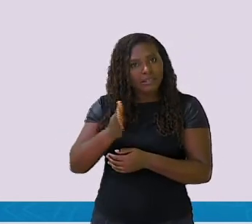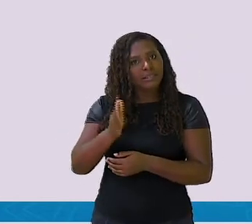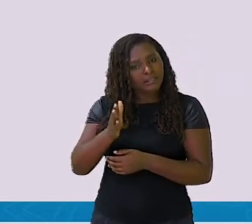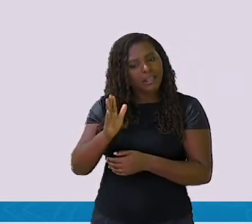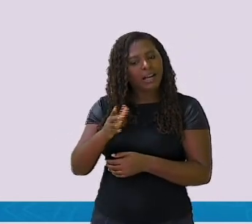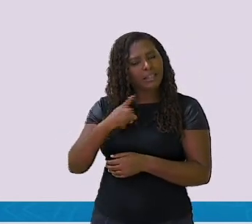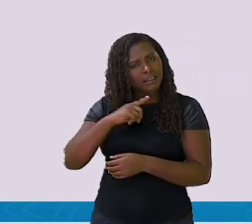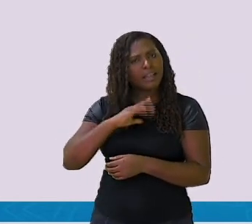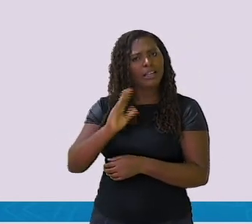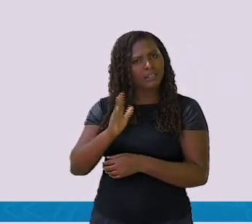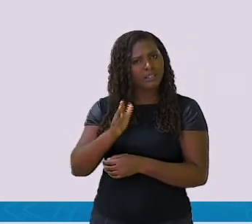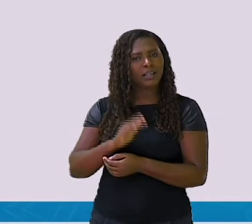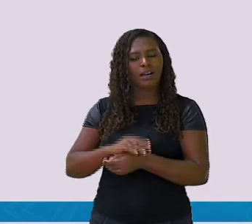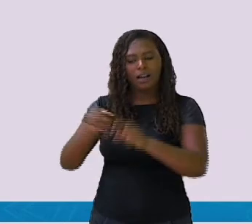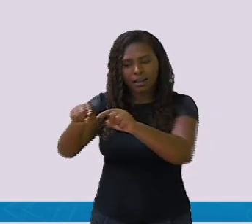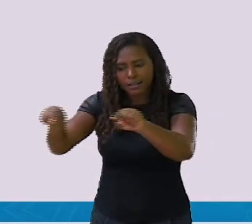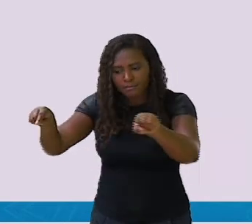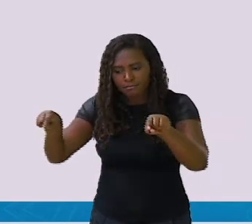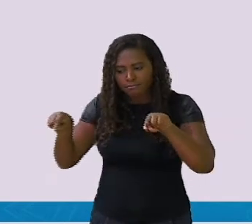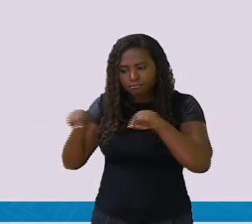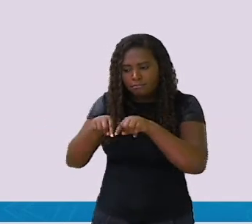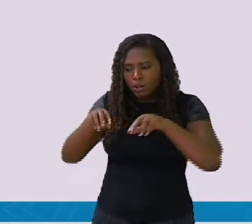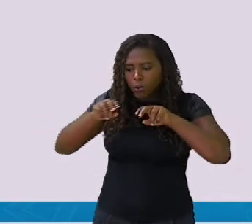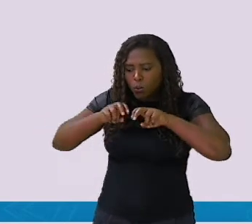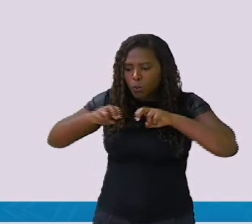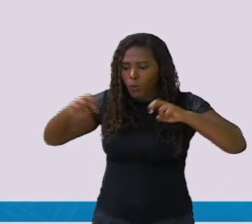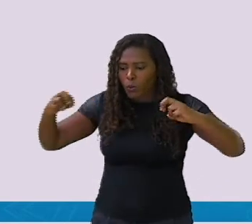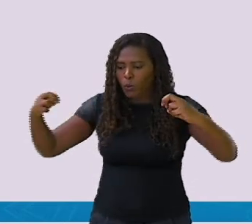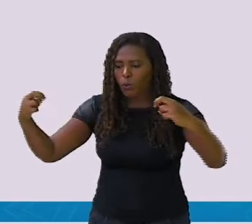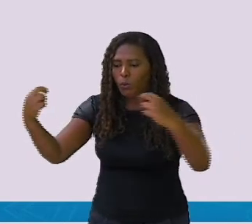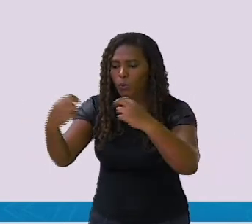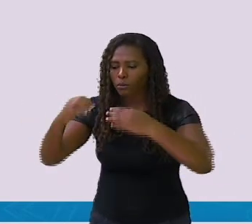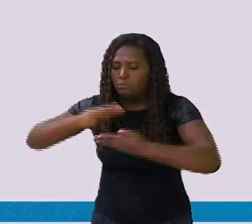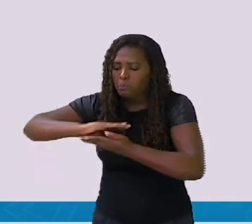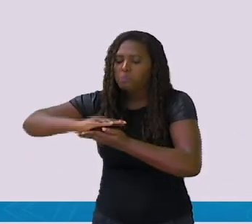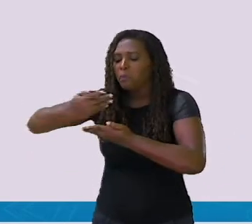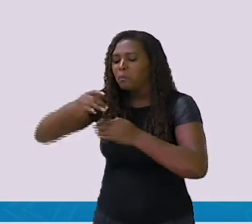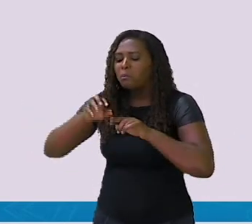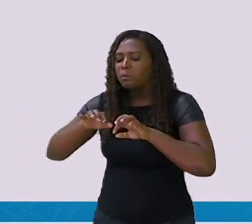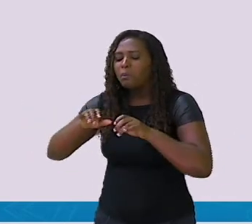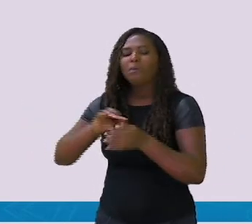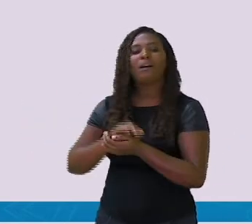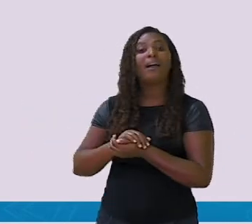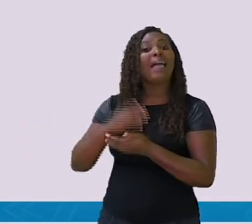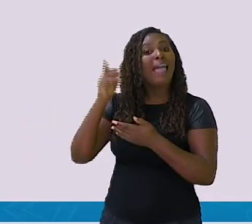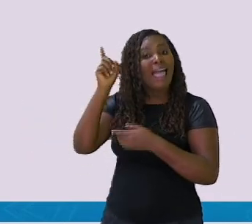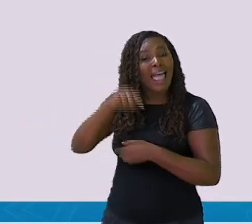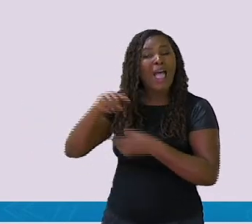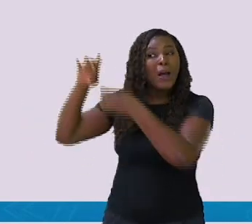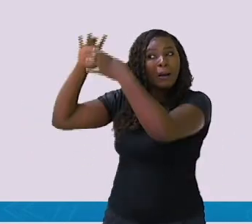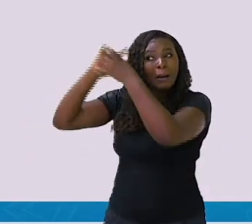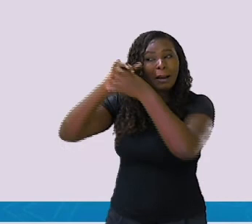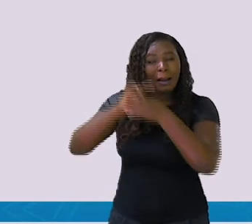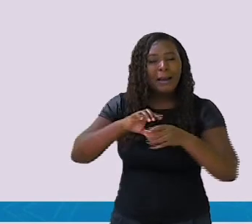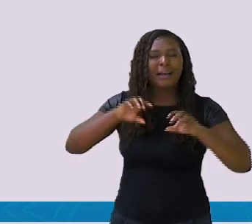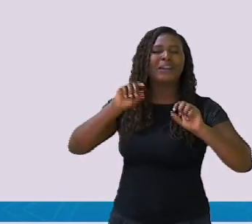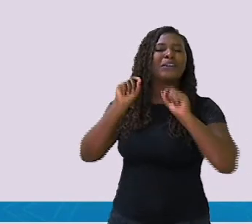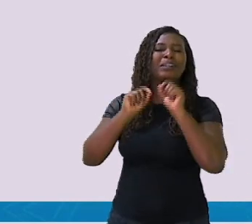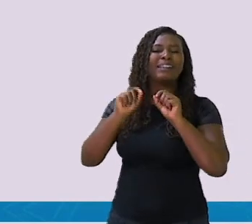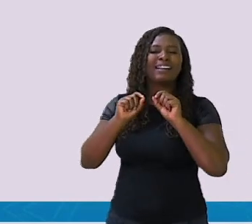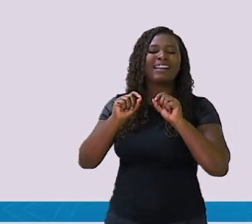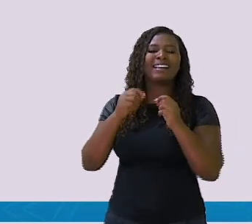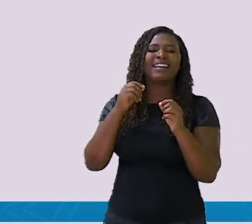fila, que aquelas situações todas têm mudado? Isso é o contexto, isso é a educação evoluindo. Então é muito importante a